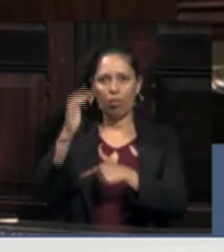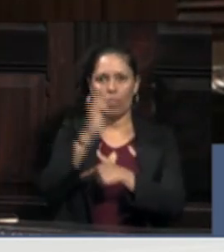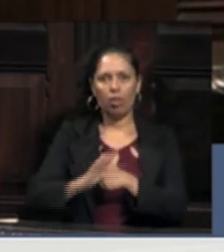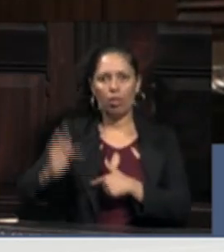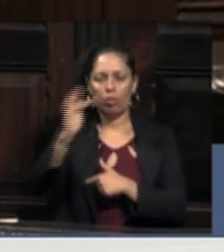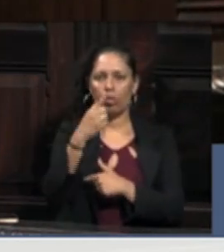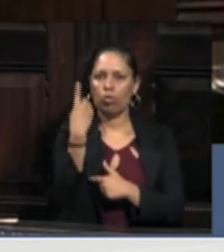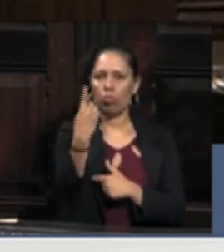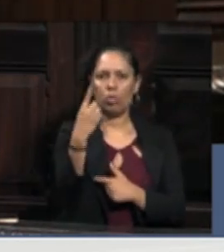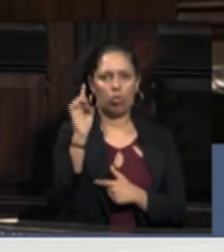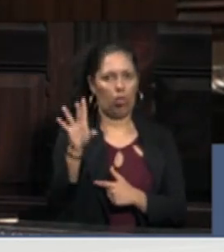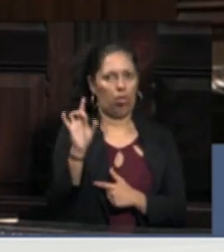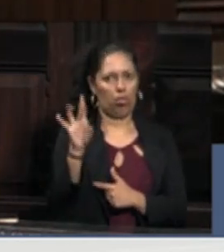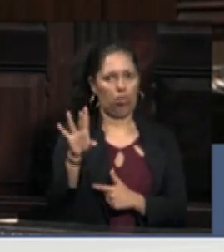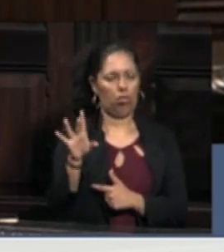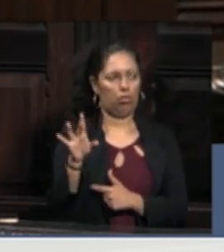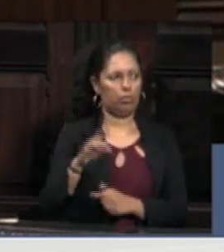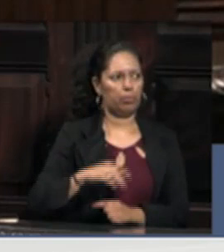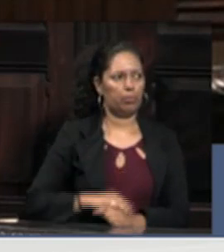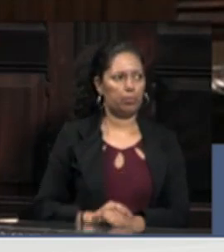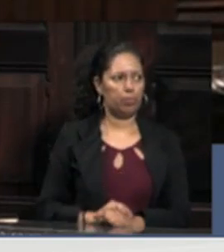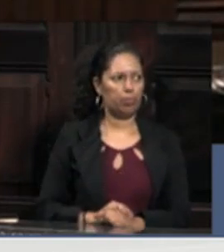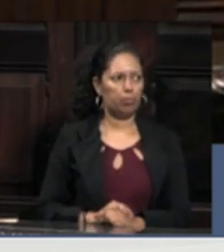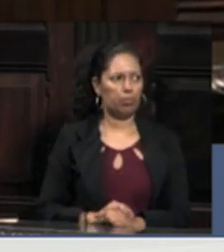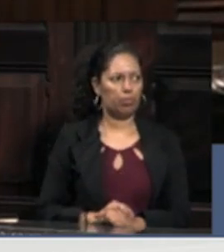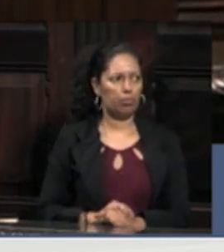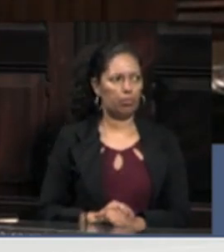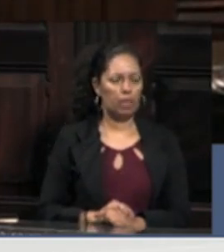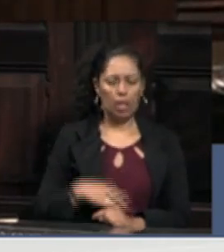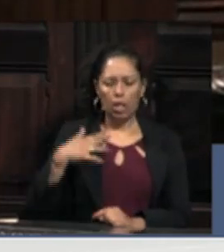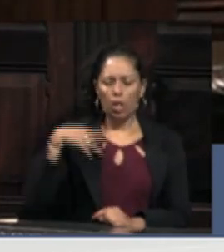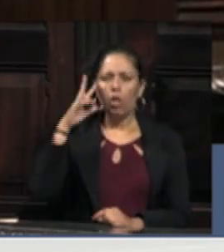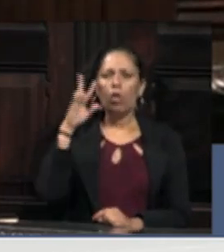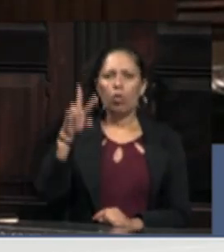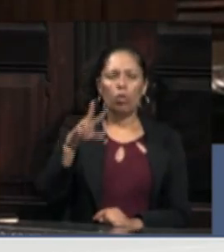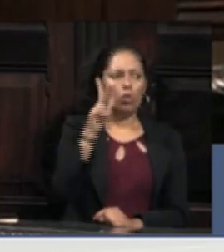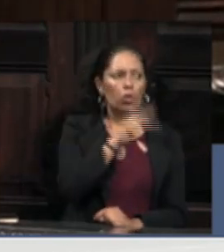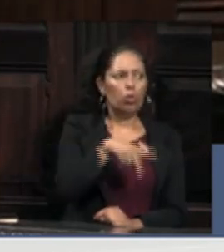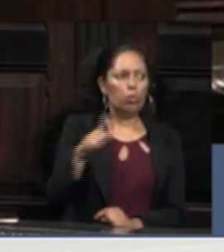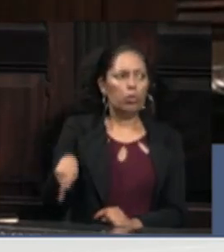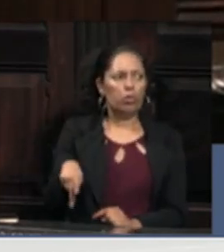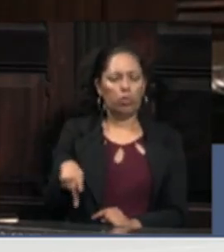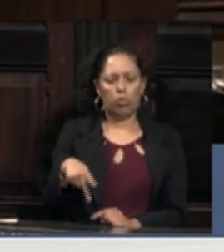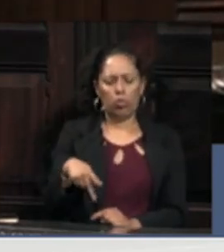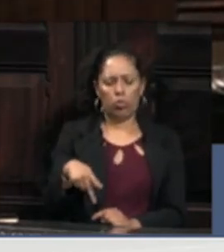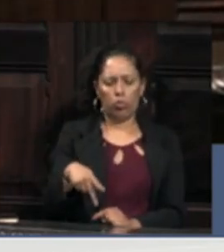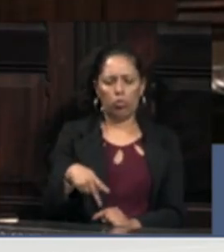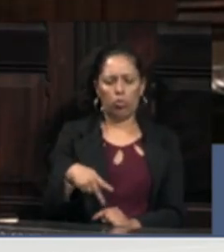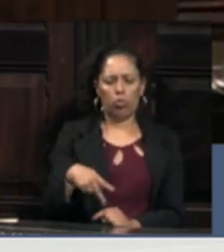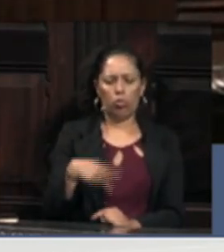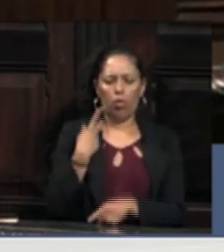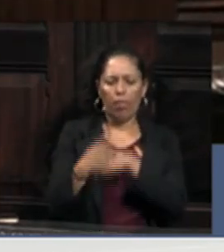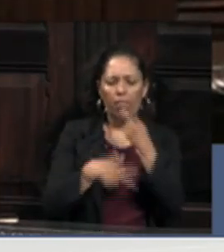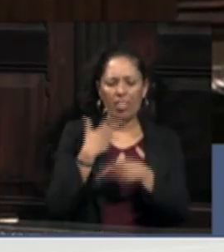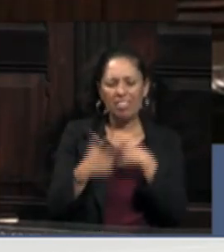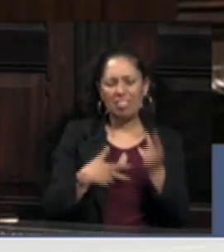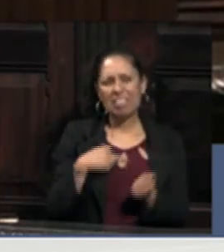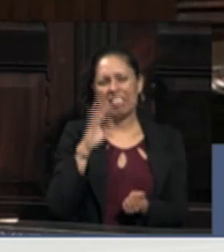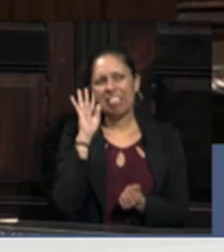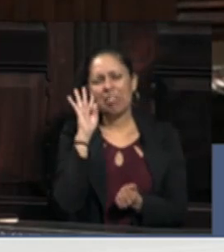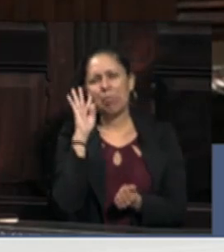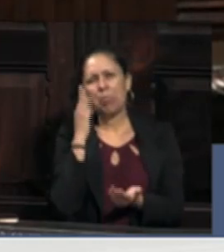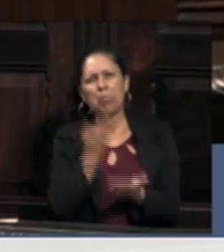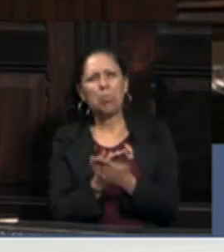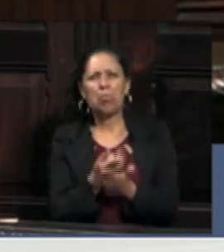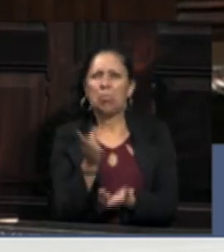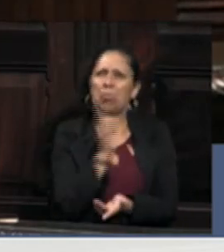reitor da UERJ, que ele mesmo manifestava um certo ceticismo sobre o que seria dedicação exclusiva, porque